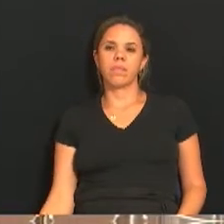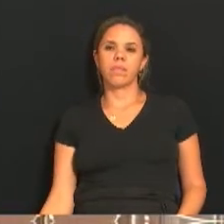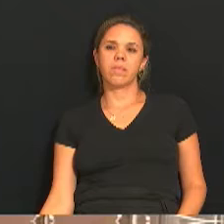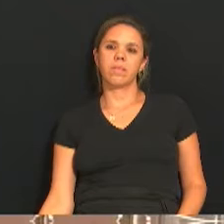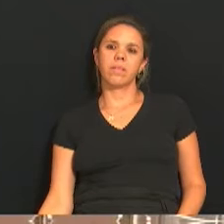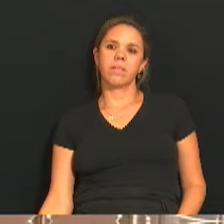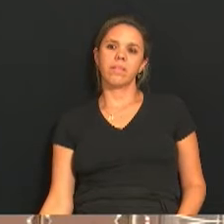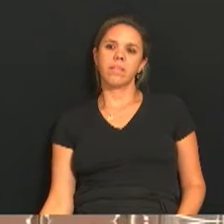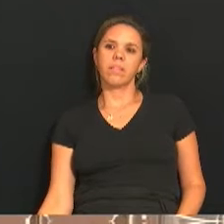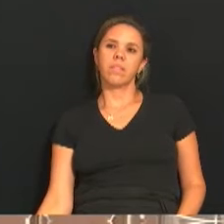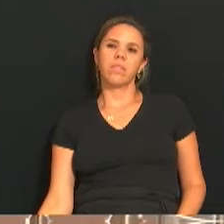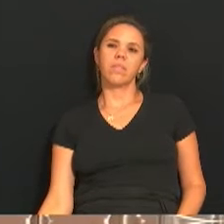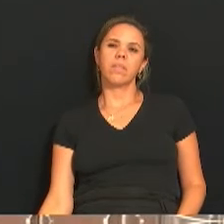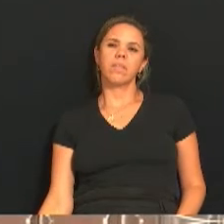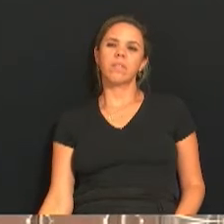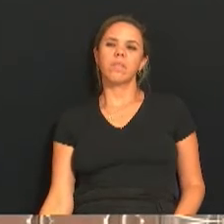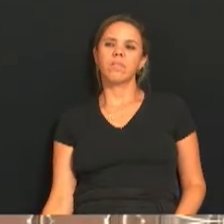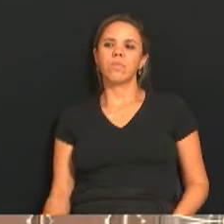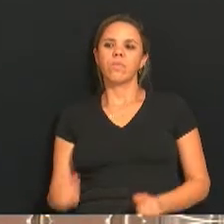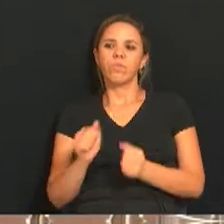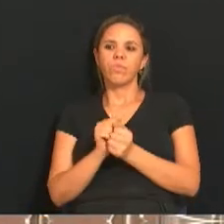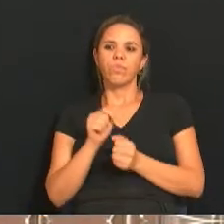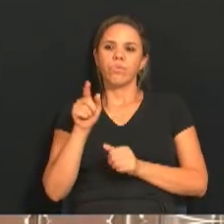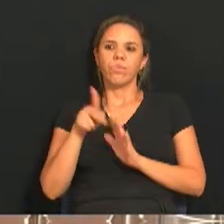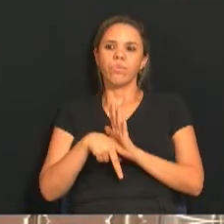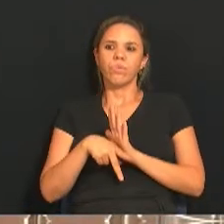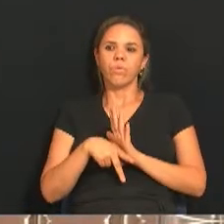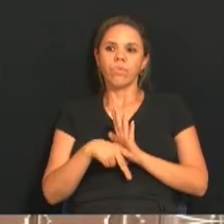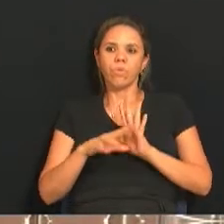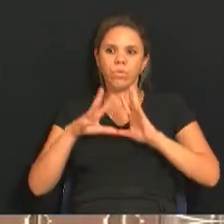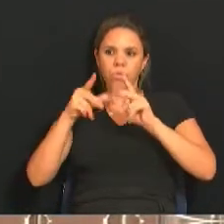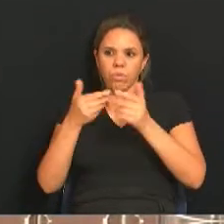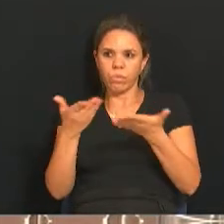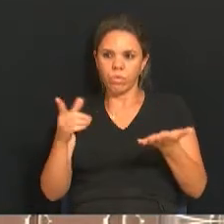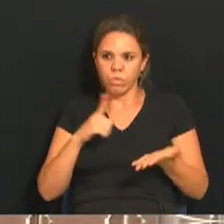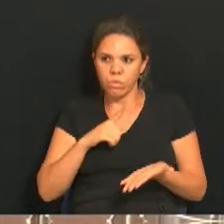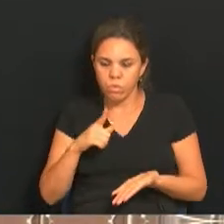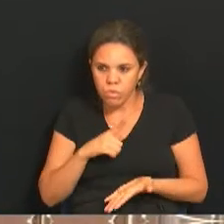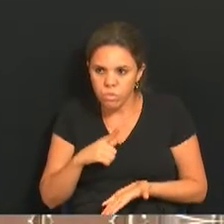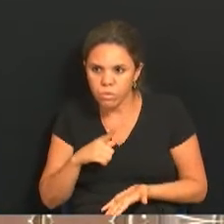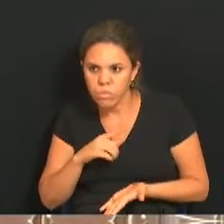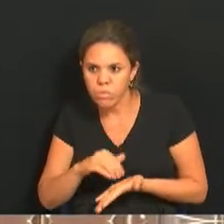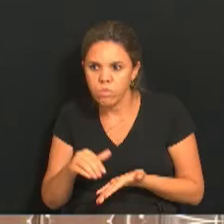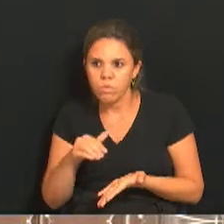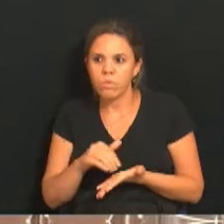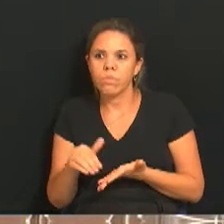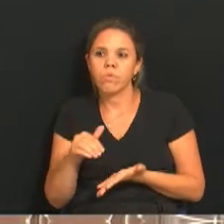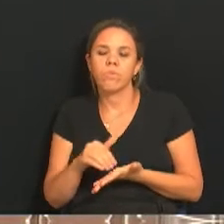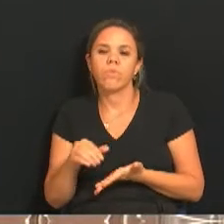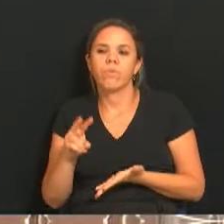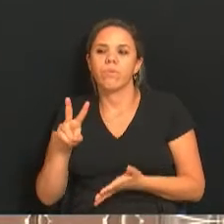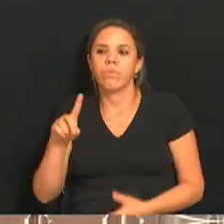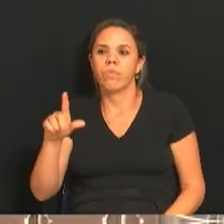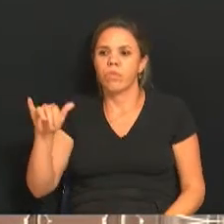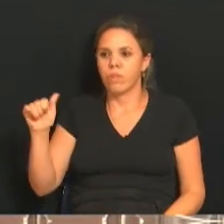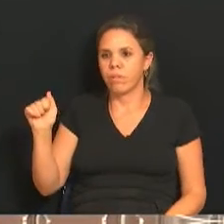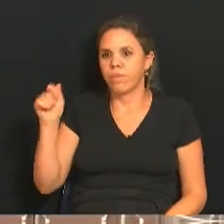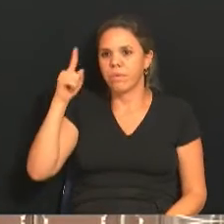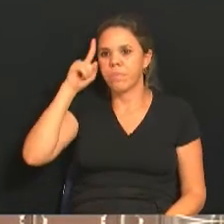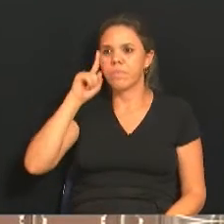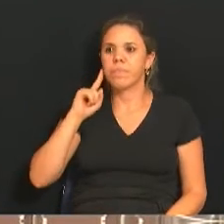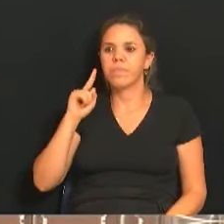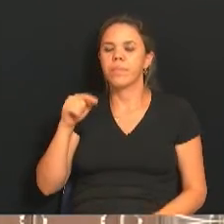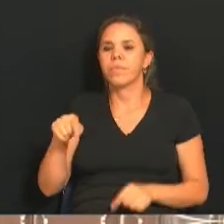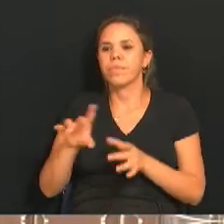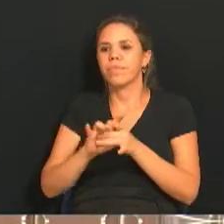com você nesse grande projeto, né, que todos vocês têm aí, juntamente com a secretária Vandecleia. Mas fica à